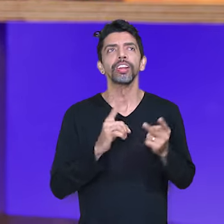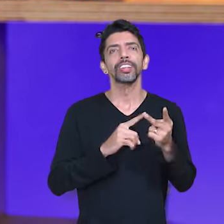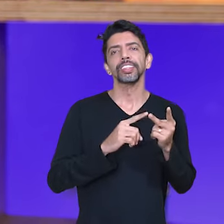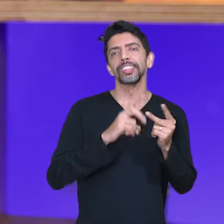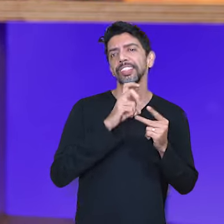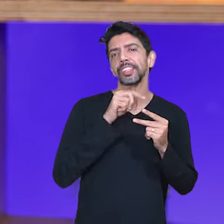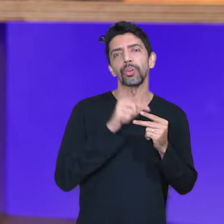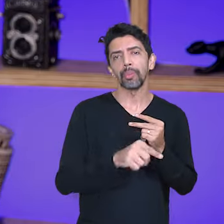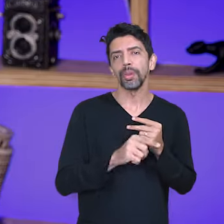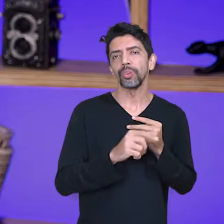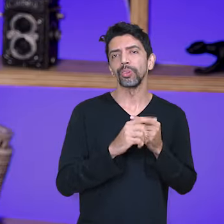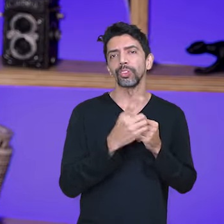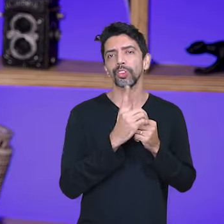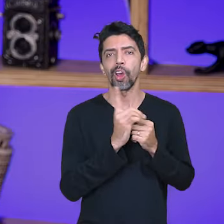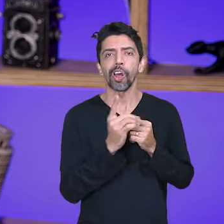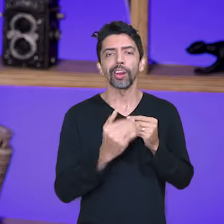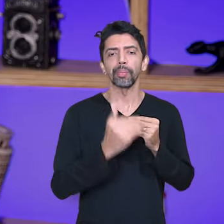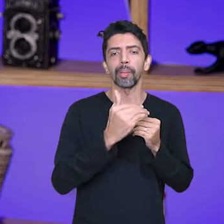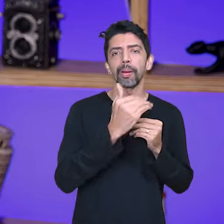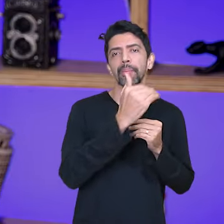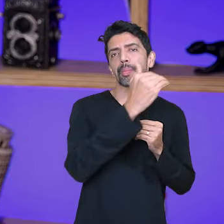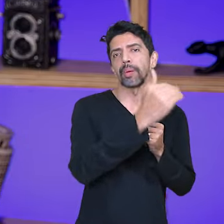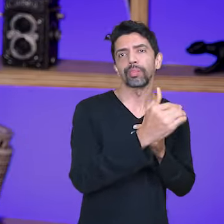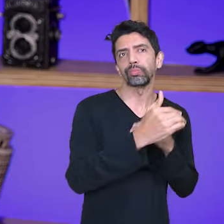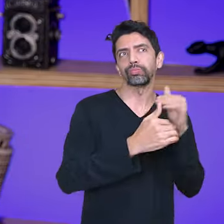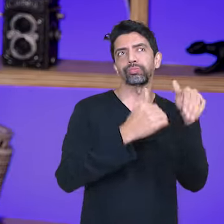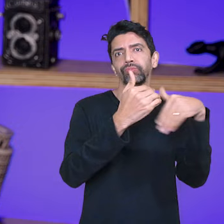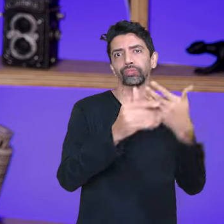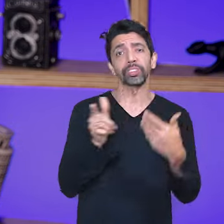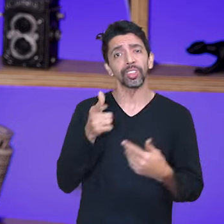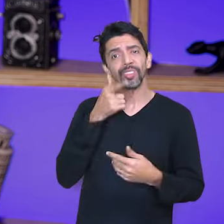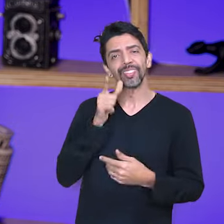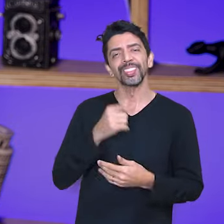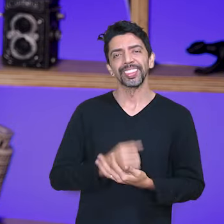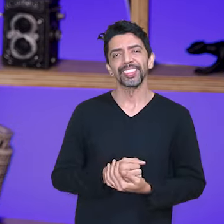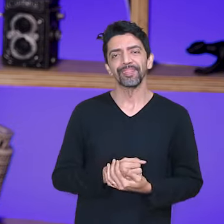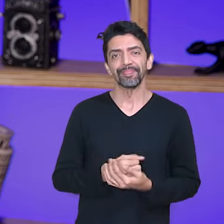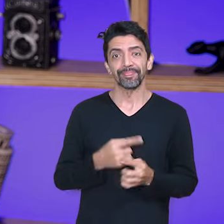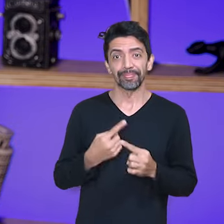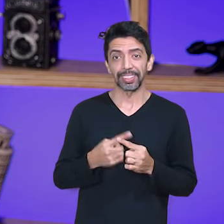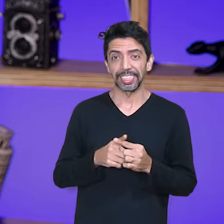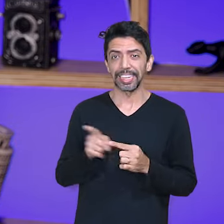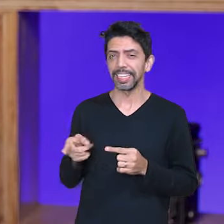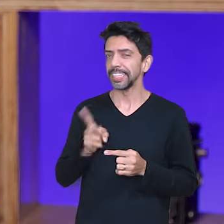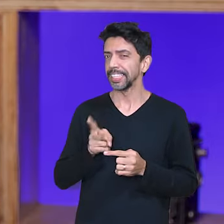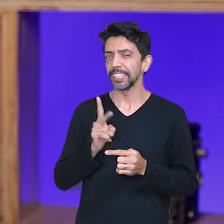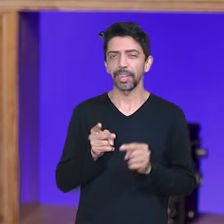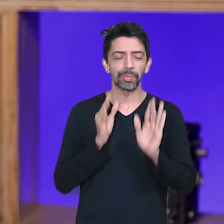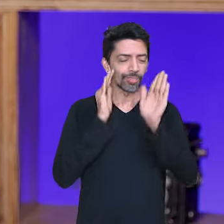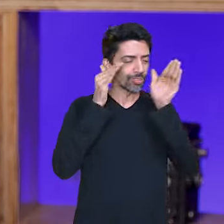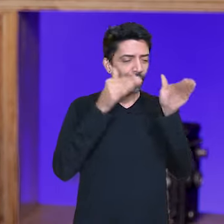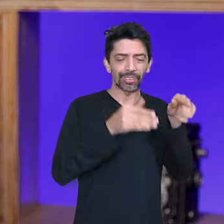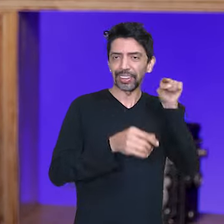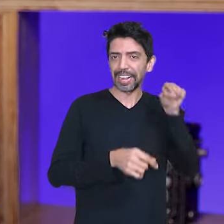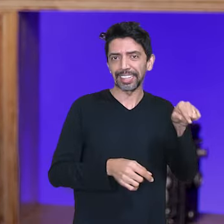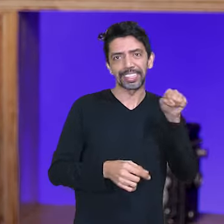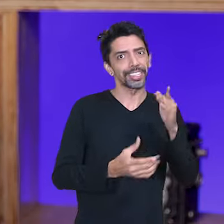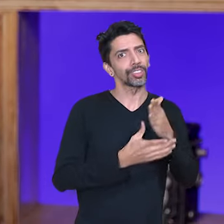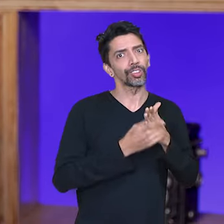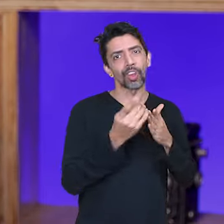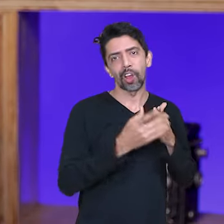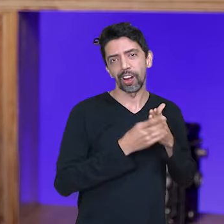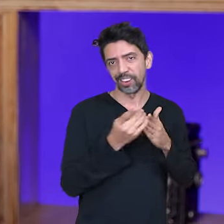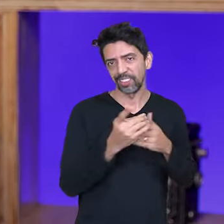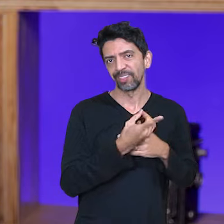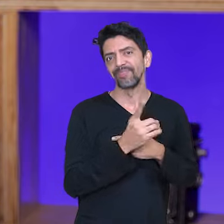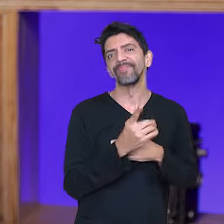mil dólares, e eu fui subindo. Isso foi me fortalecendo, porque eu tinha realmente essa paridade. E essa paridade me deu a força